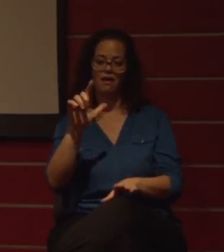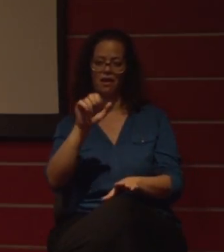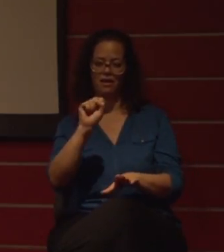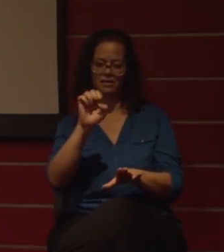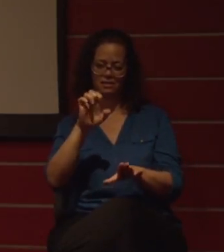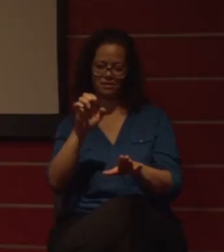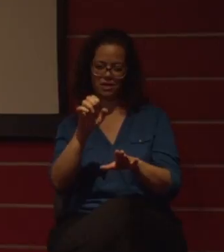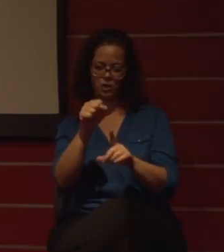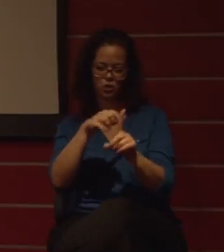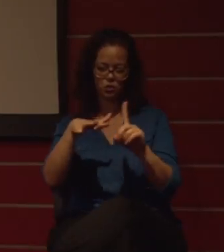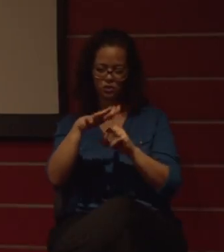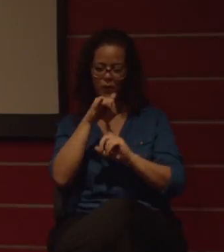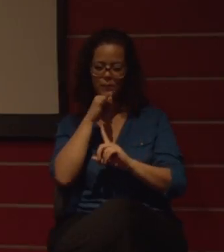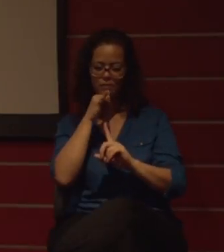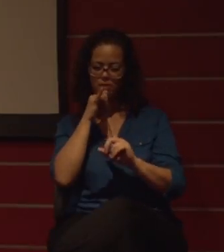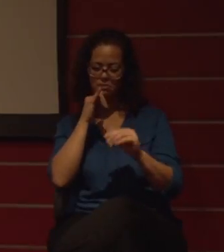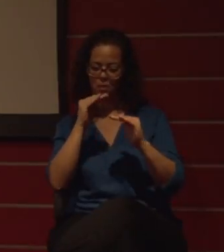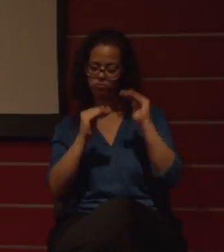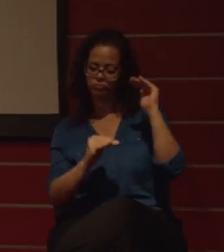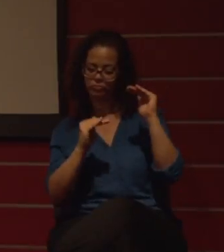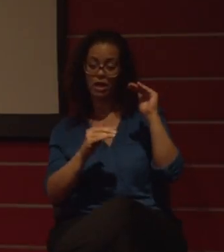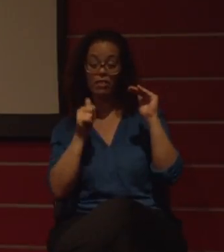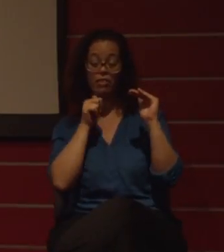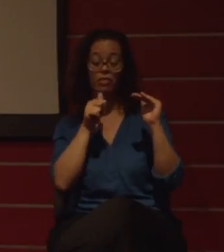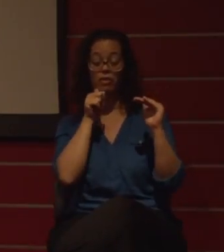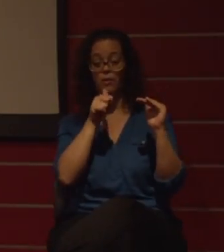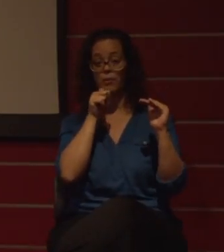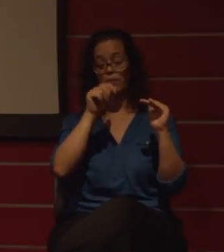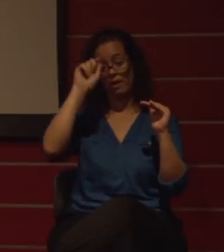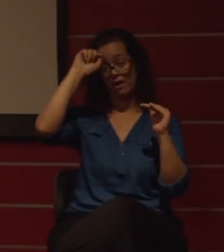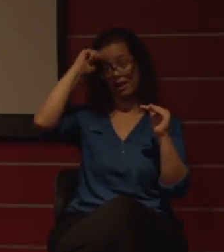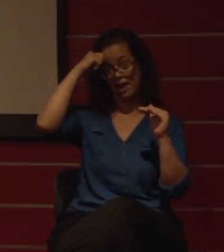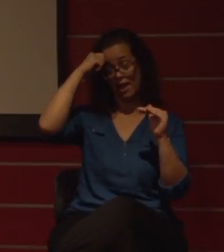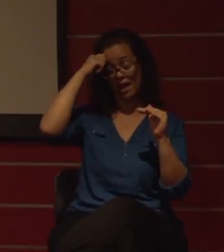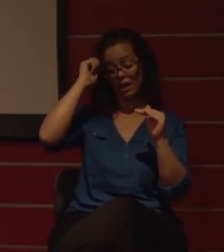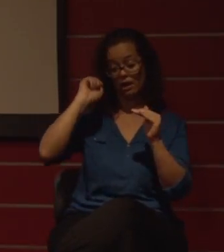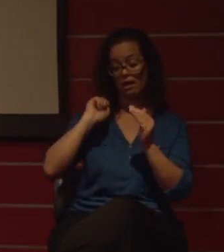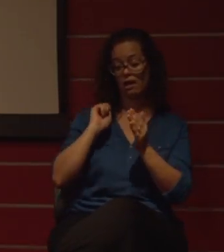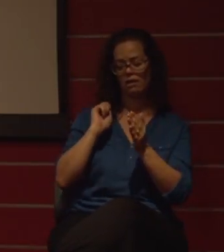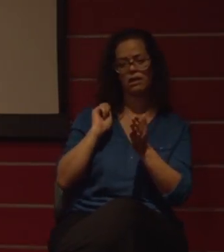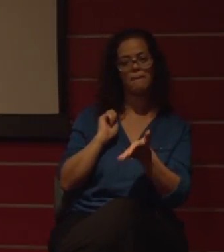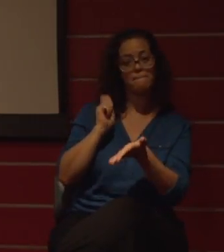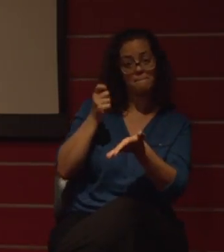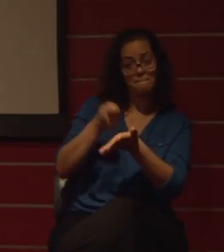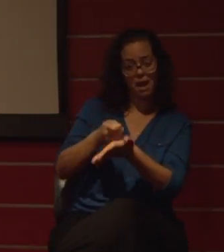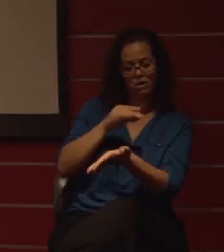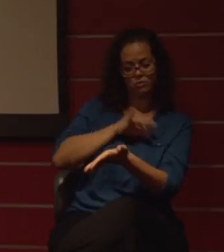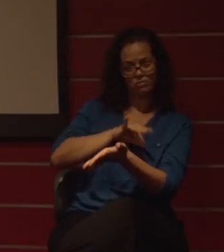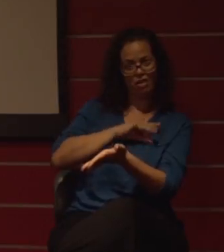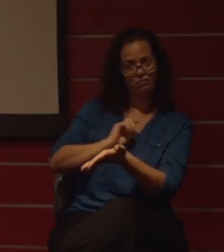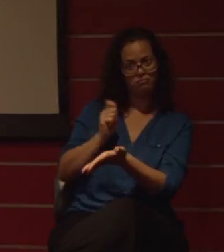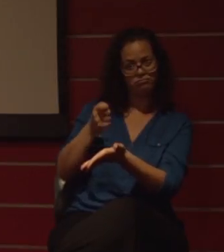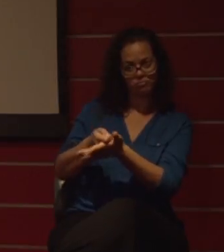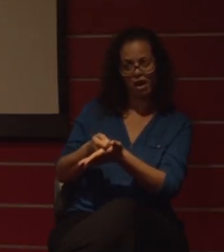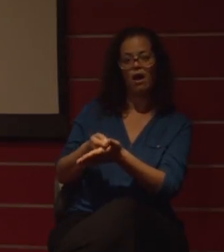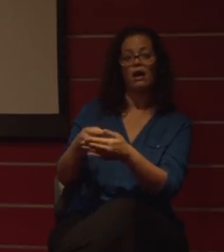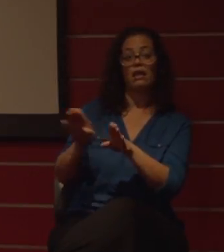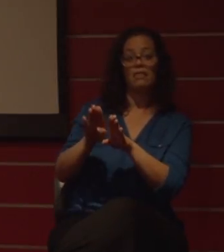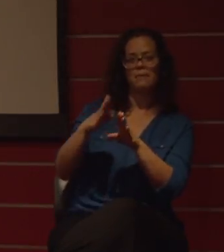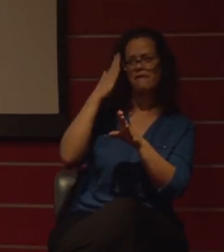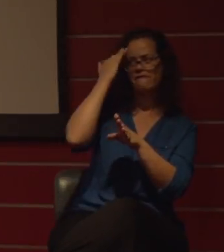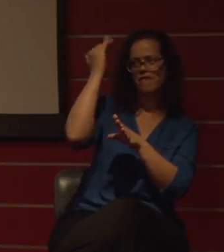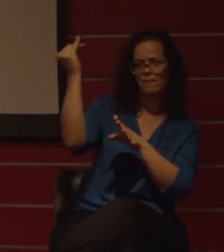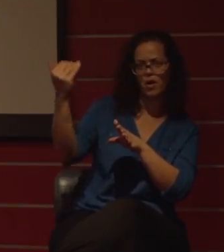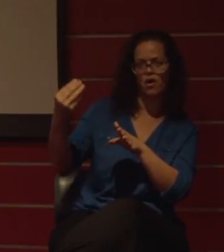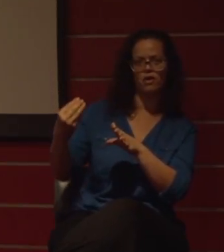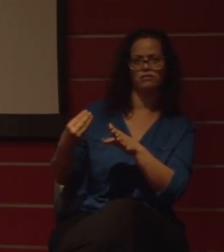tem uma mulher negra é contratando e com dinheiro com Prestígio com fama com